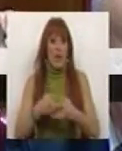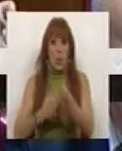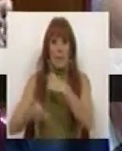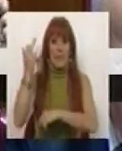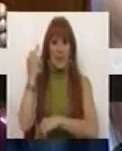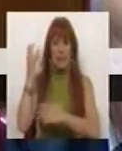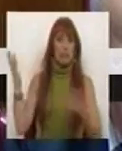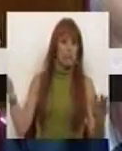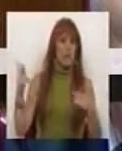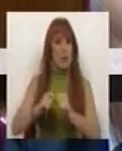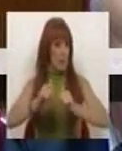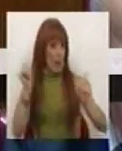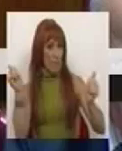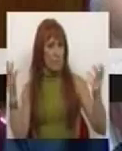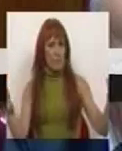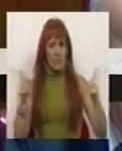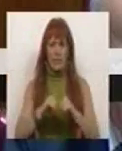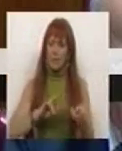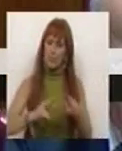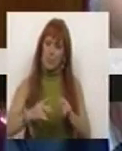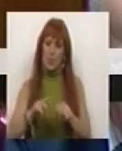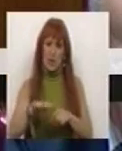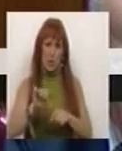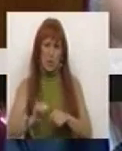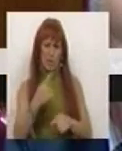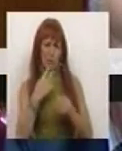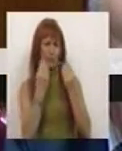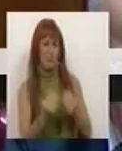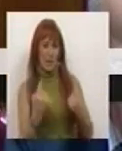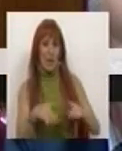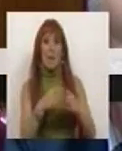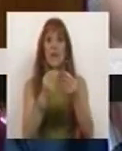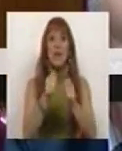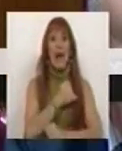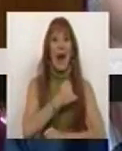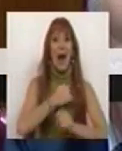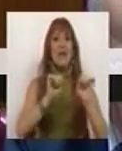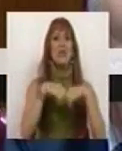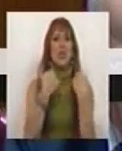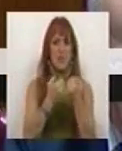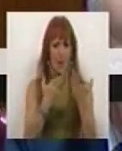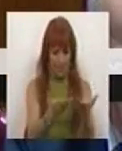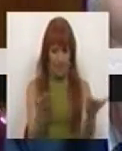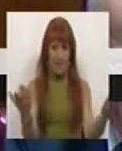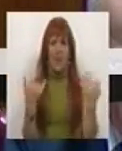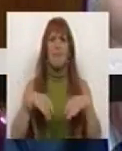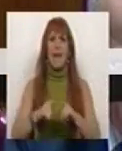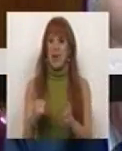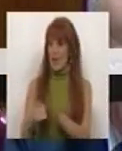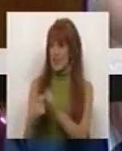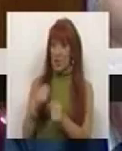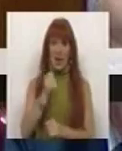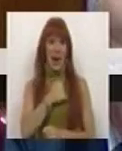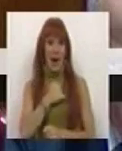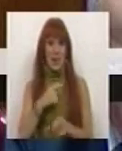ano passado, e bem, foi corrigir uma situação de injustiça em matéria de habitação social. Mas as